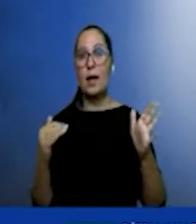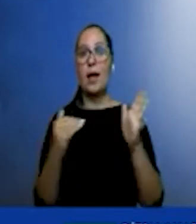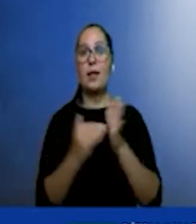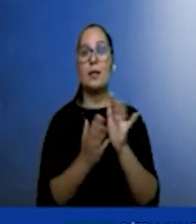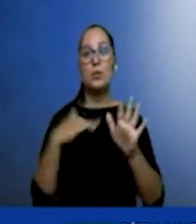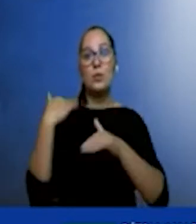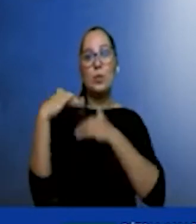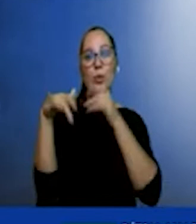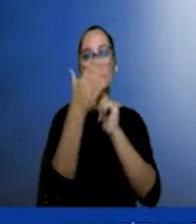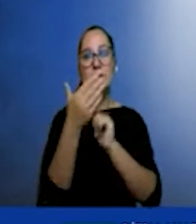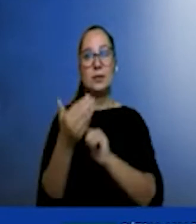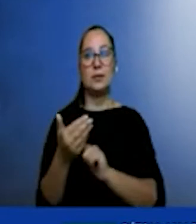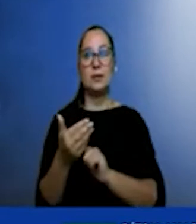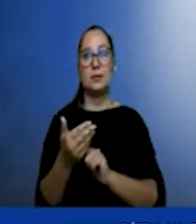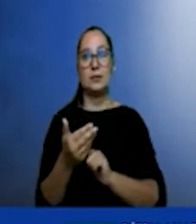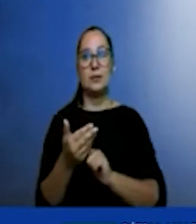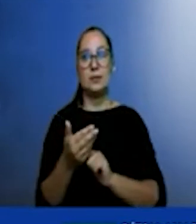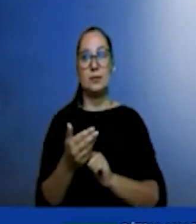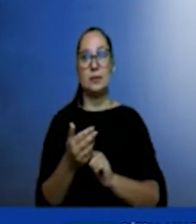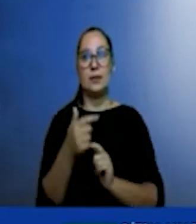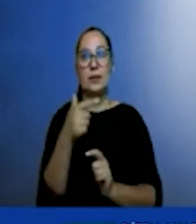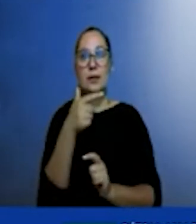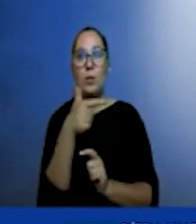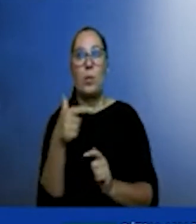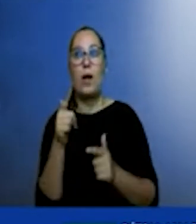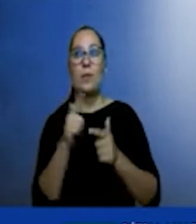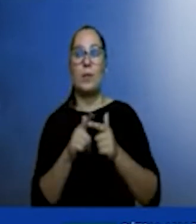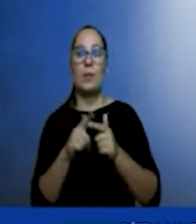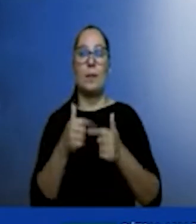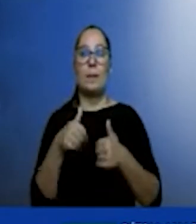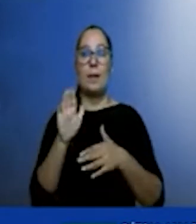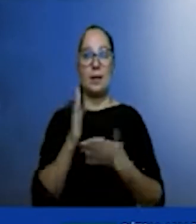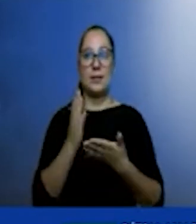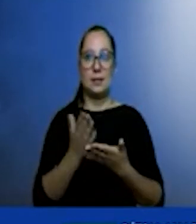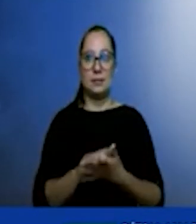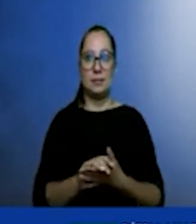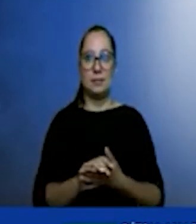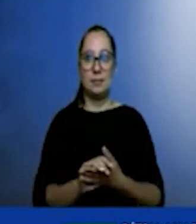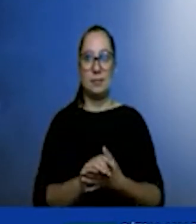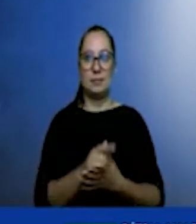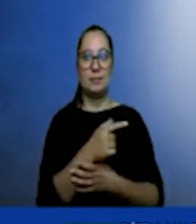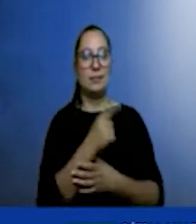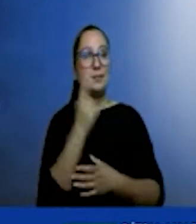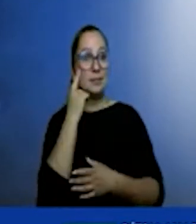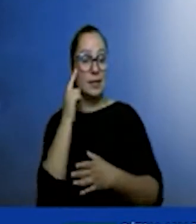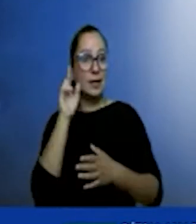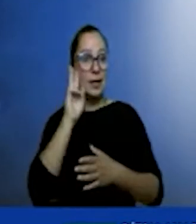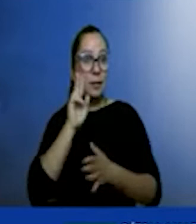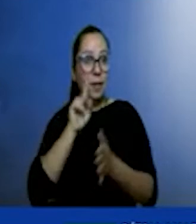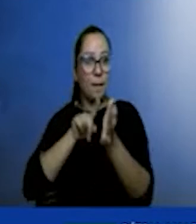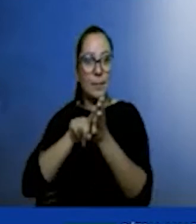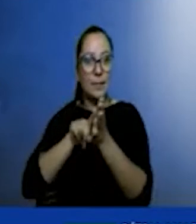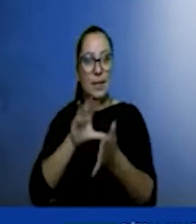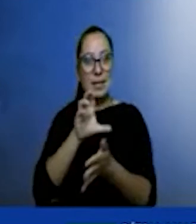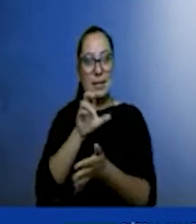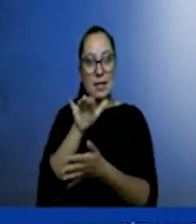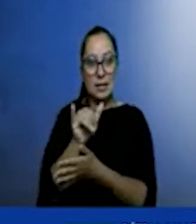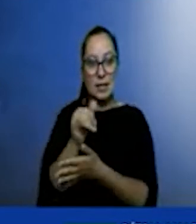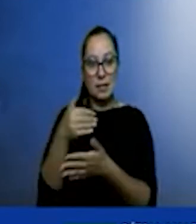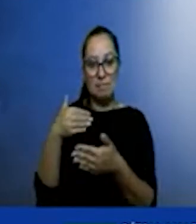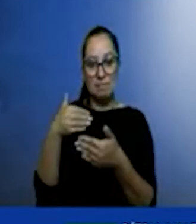tecnológico que isso não seja mais necessário. Tá? E você agora me lembrou também da pesquisa da CNI recente, né, que